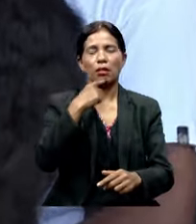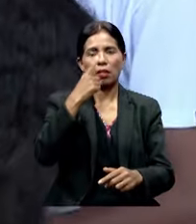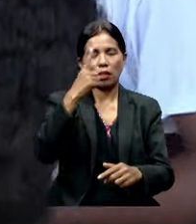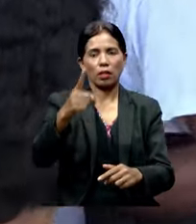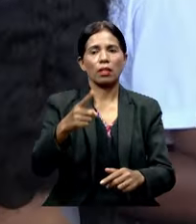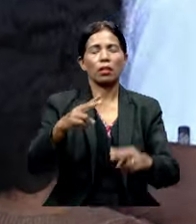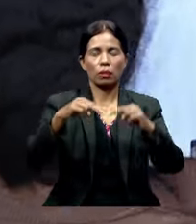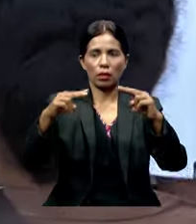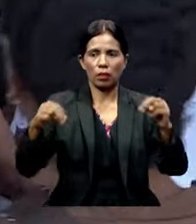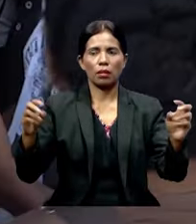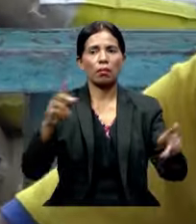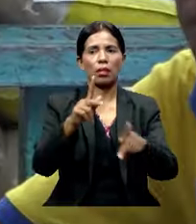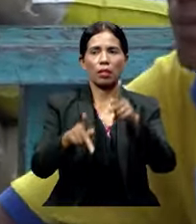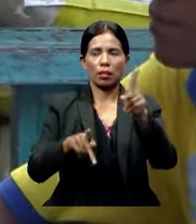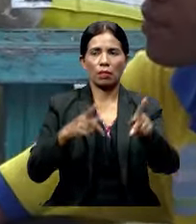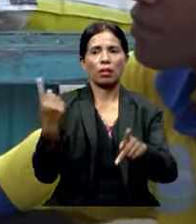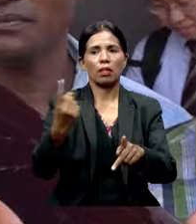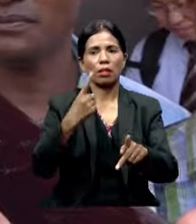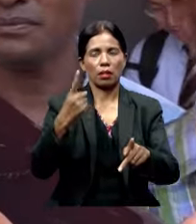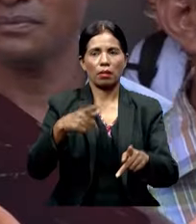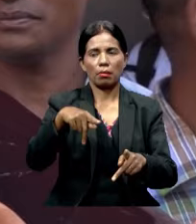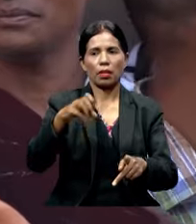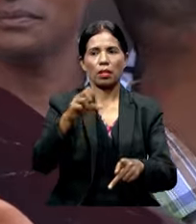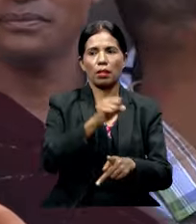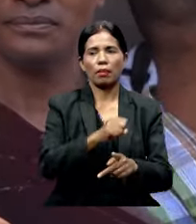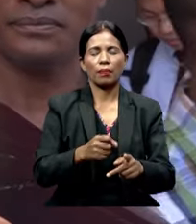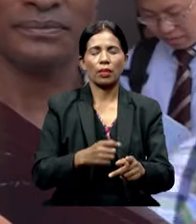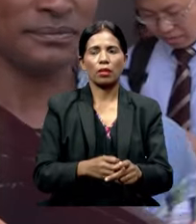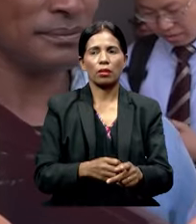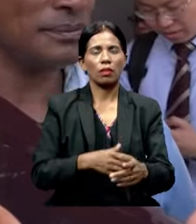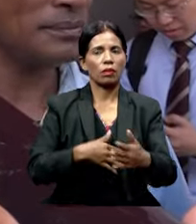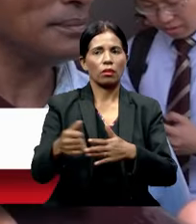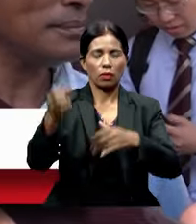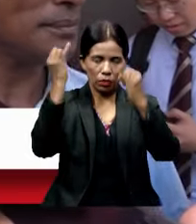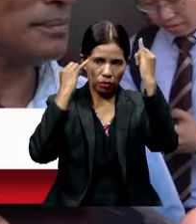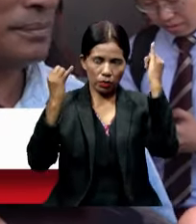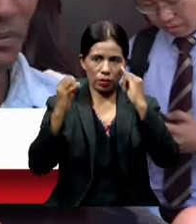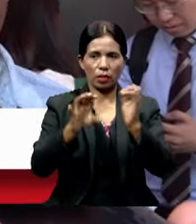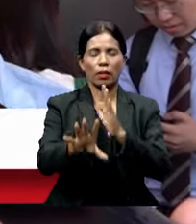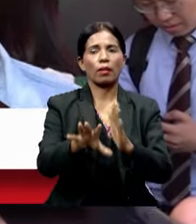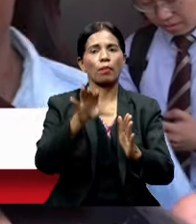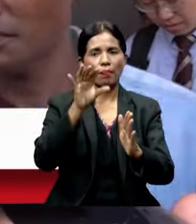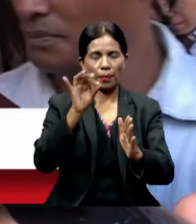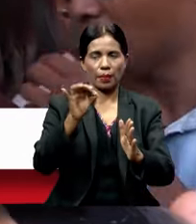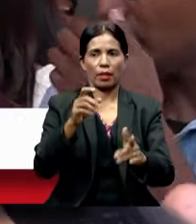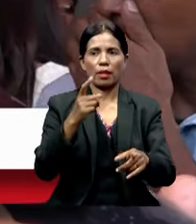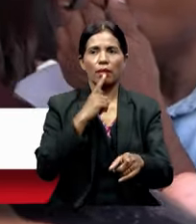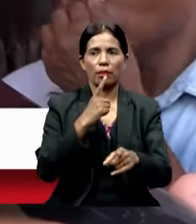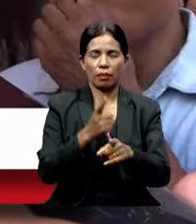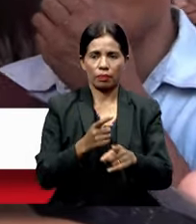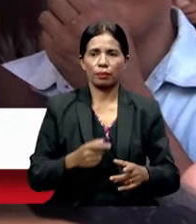Misajati ne badet cliente permanente loja perisos nian. Conforme a informação ne sira neve makame retan, né? Katak,